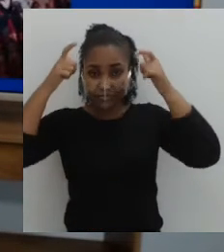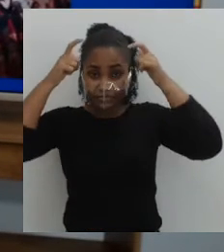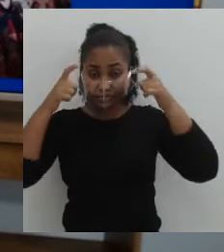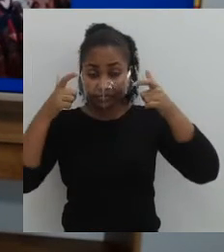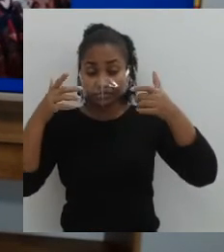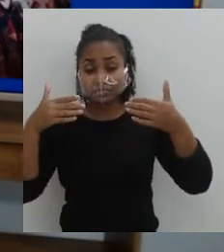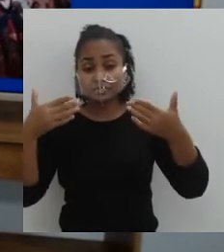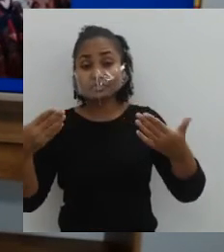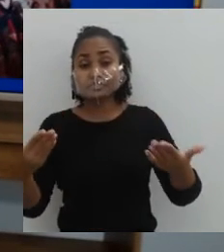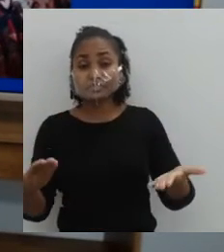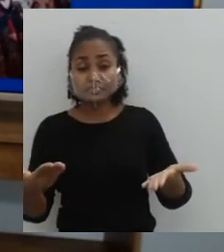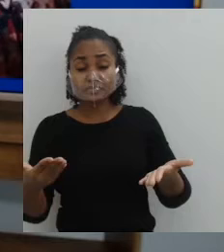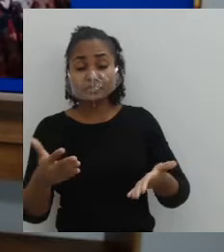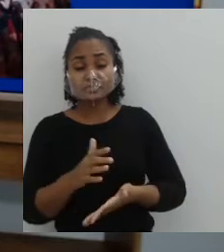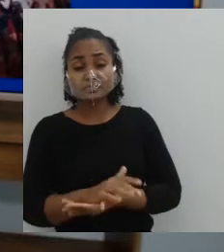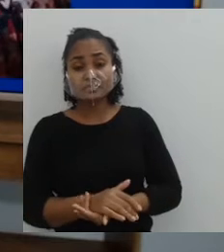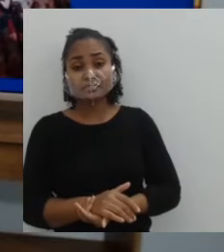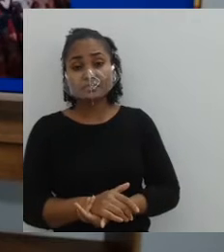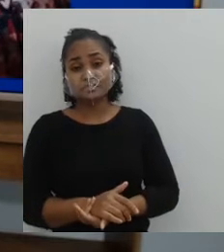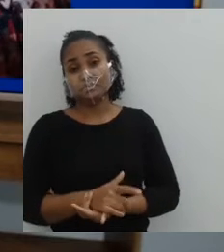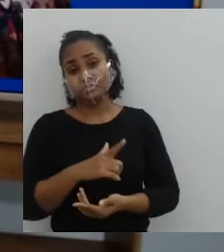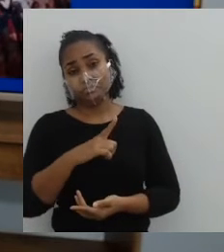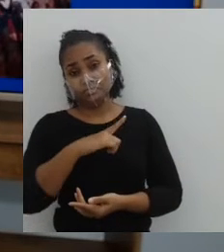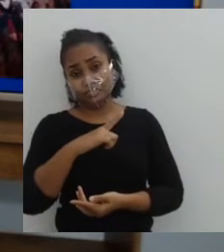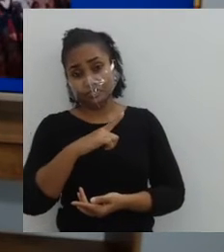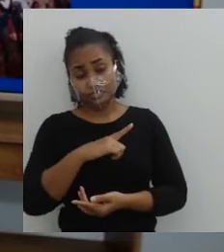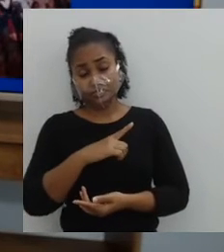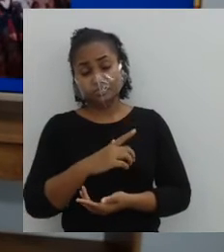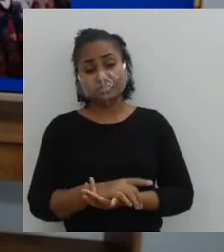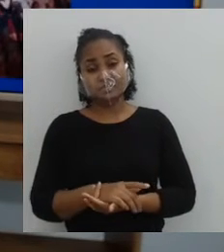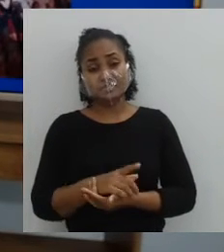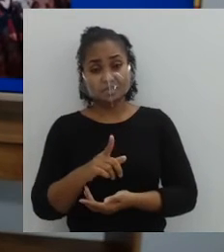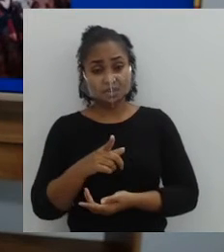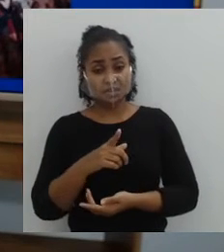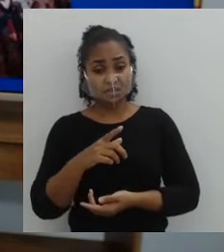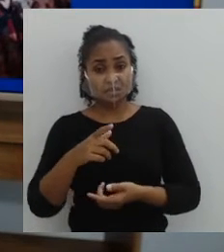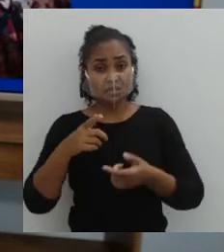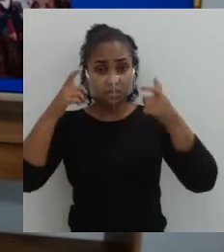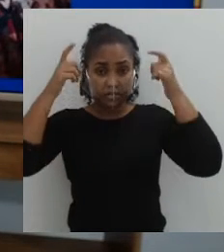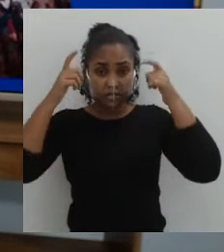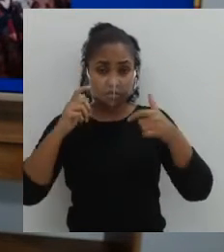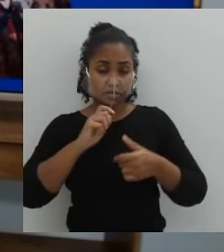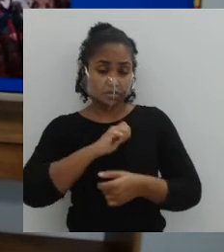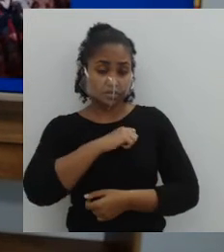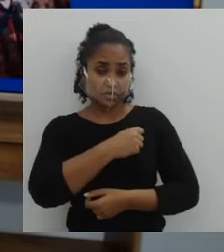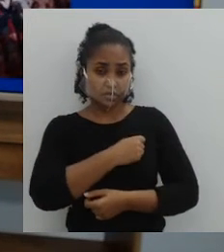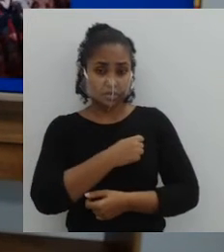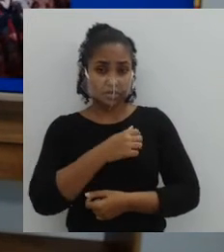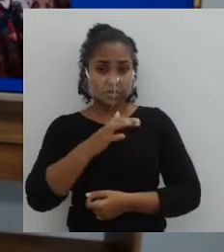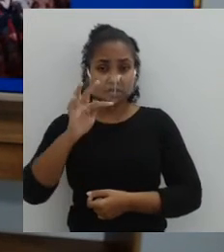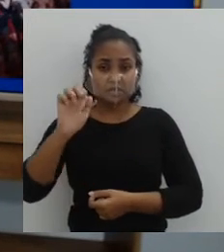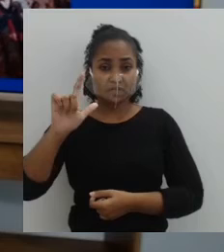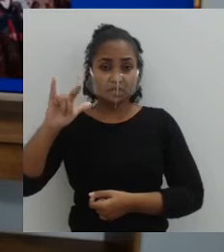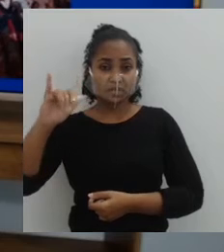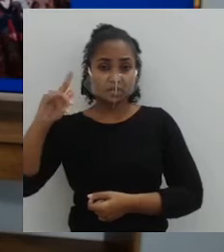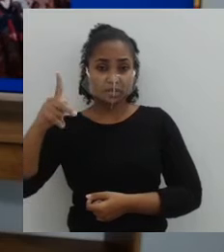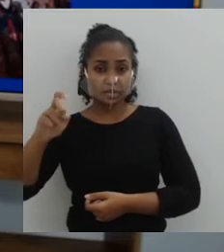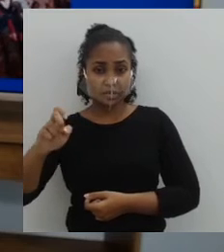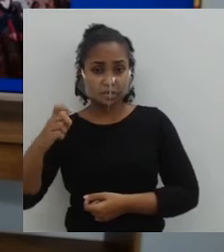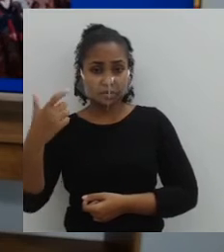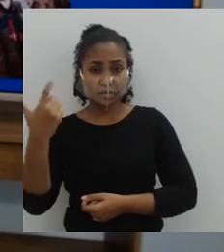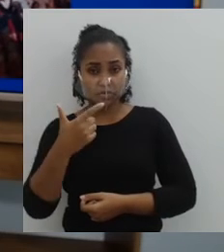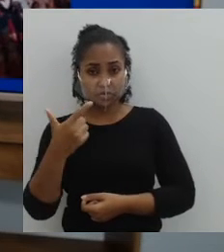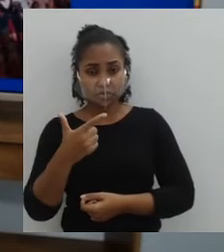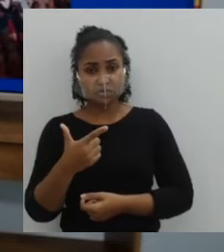No entanto, o rei da Espanha, Filipe II, ele é sobrinho de